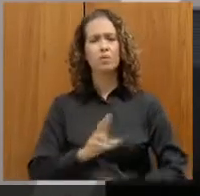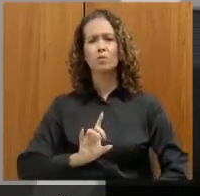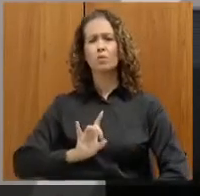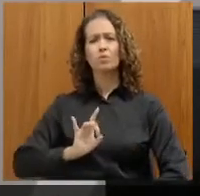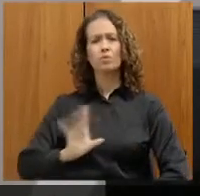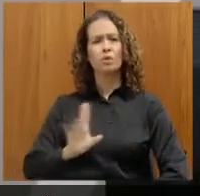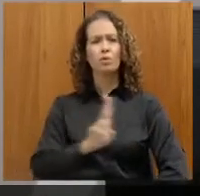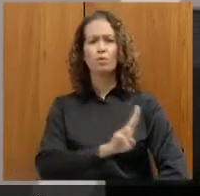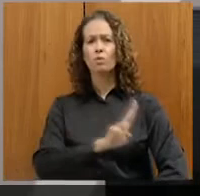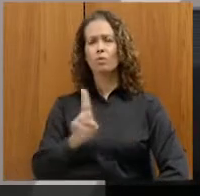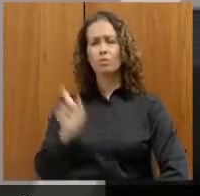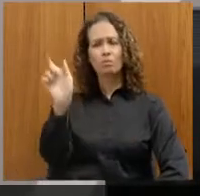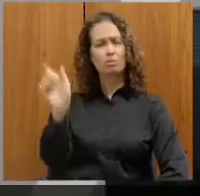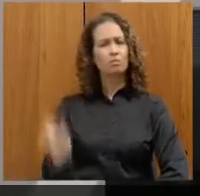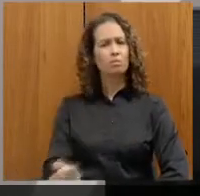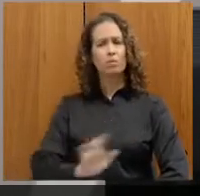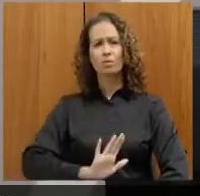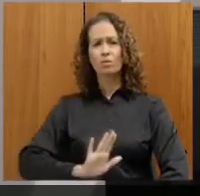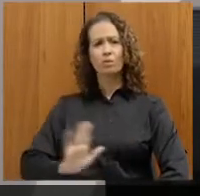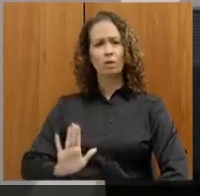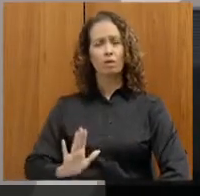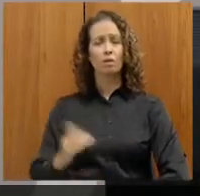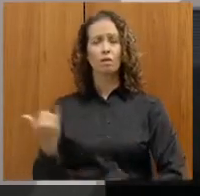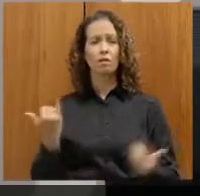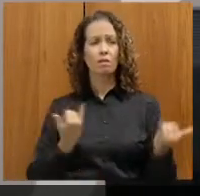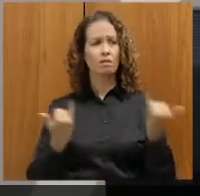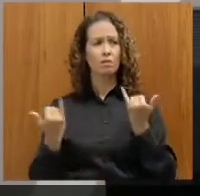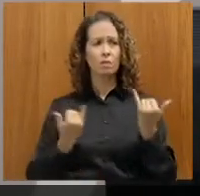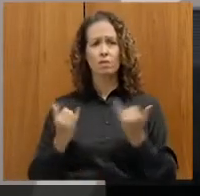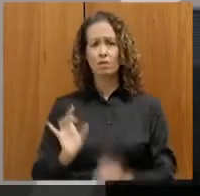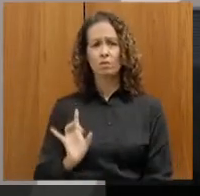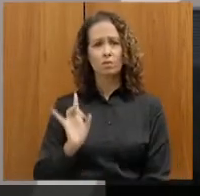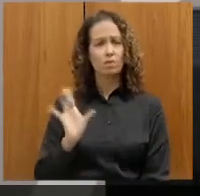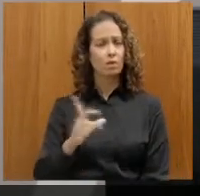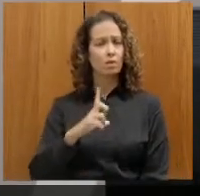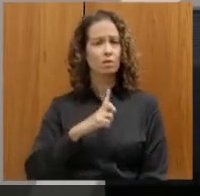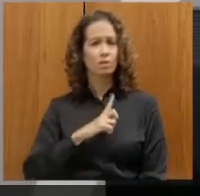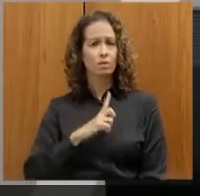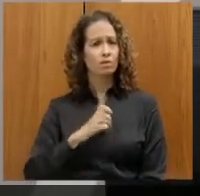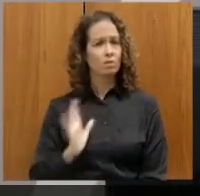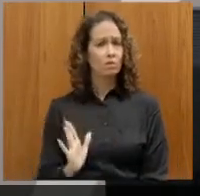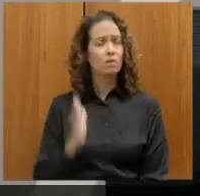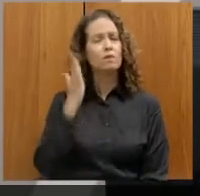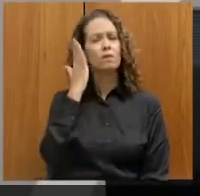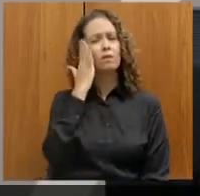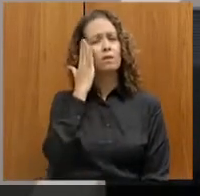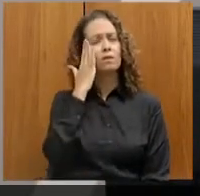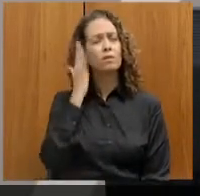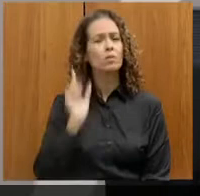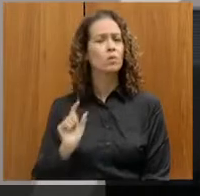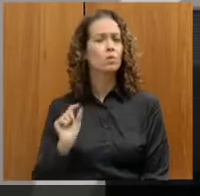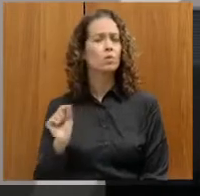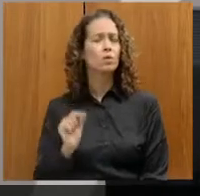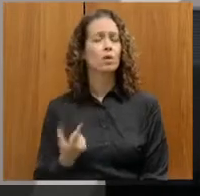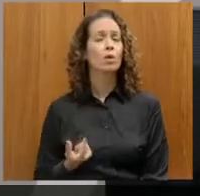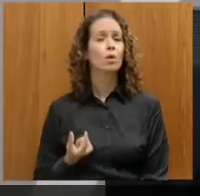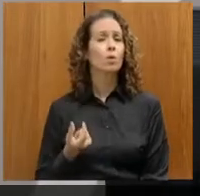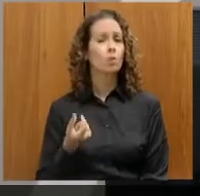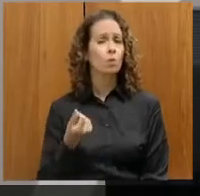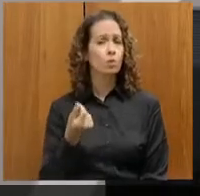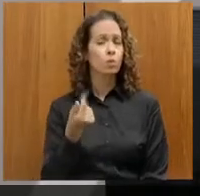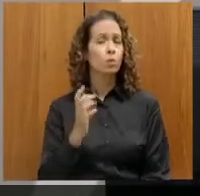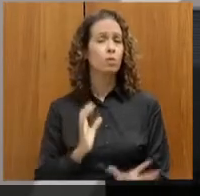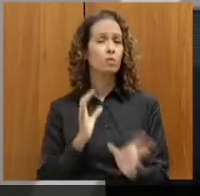do beneficiado essa informação que eu tive eu queria saber o seguinte é o valor